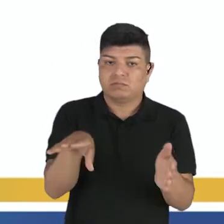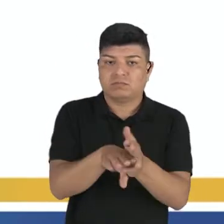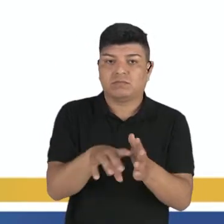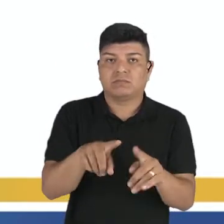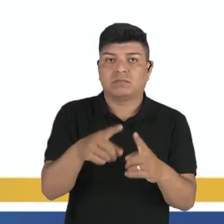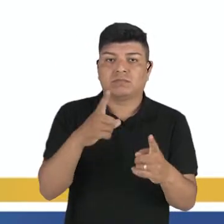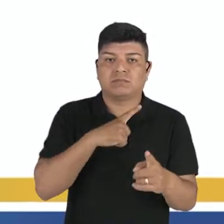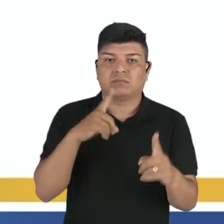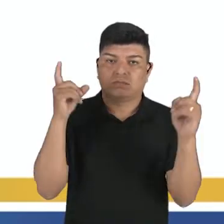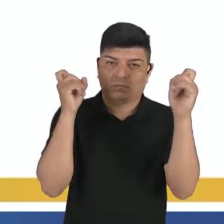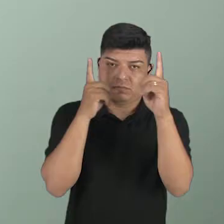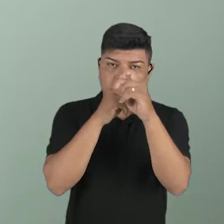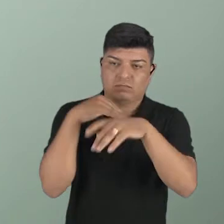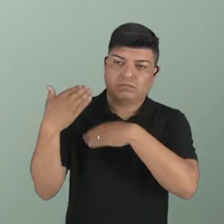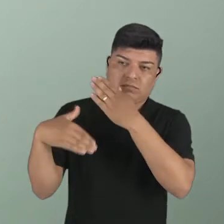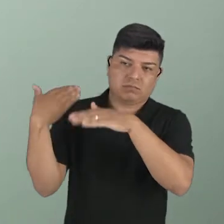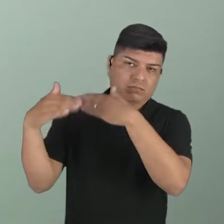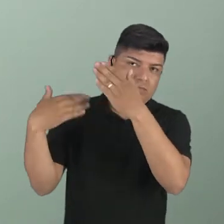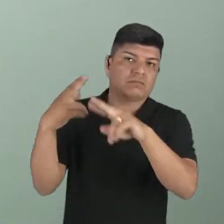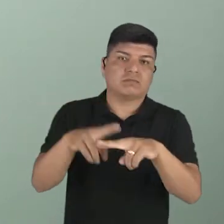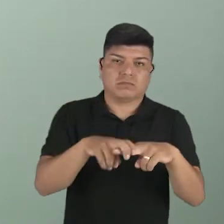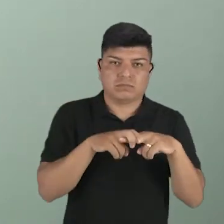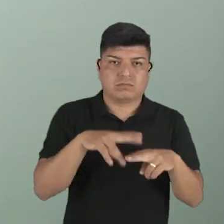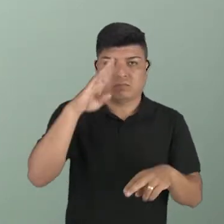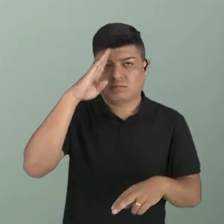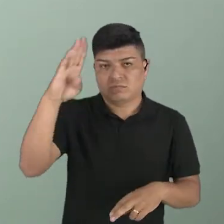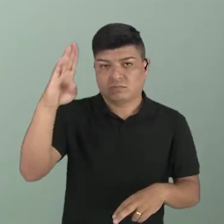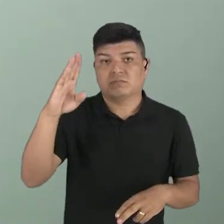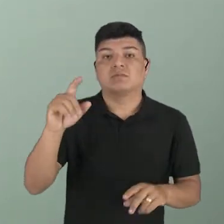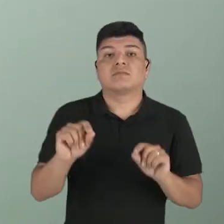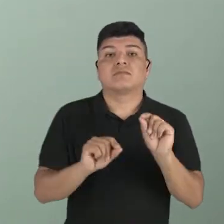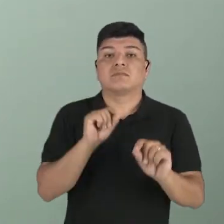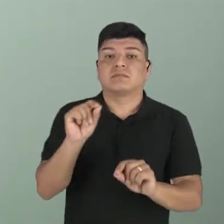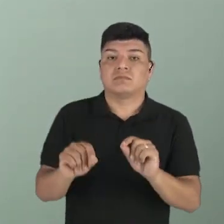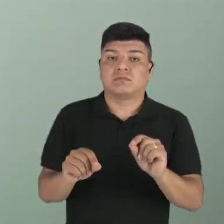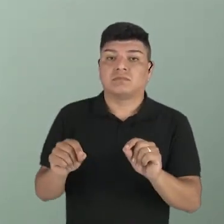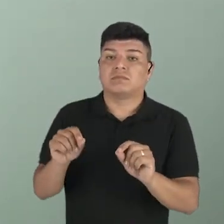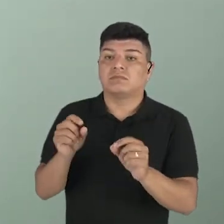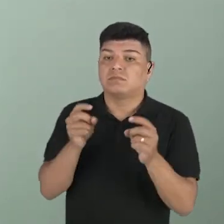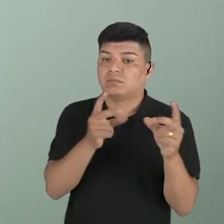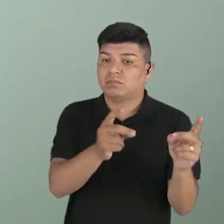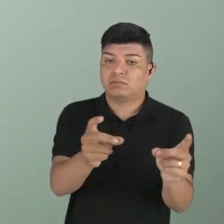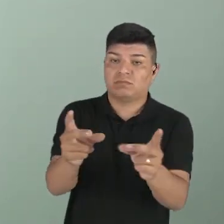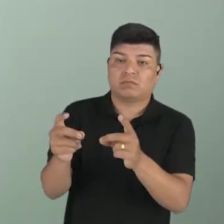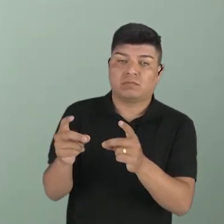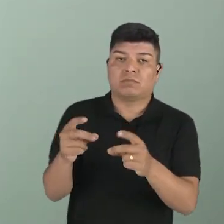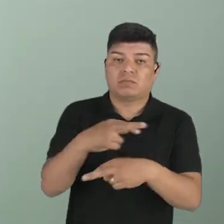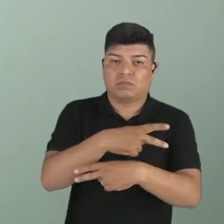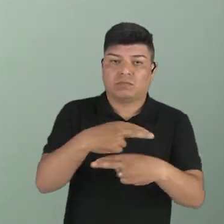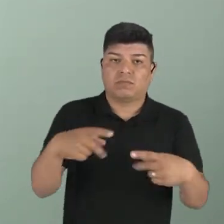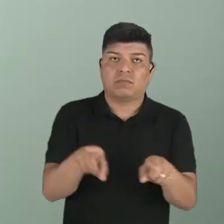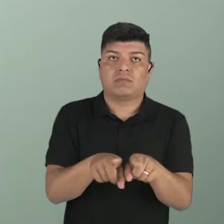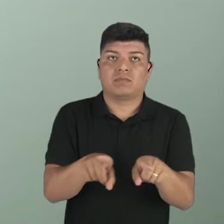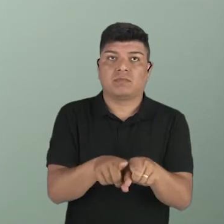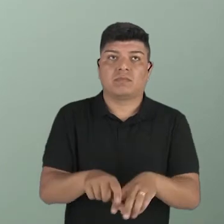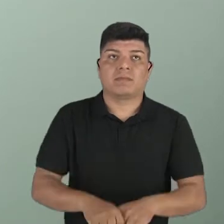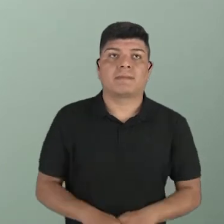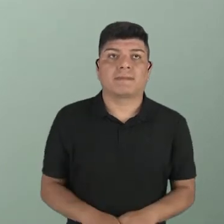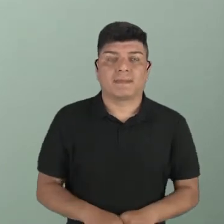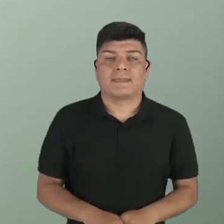pouco, eles tiveram mais dificuldade de desenvolvimento, principalmente na questão da exportação de seus produtos,